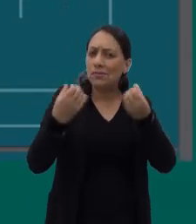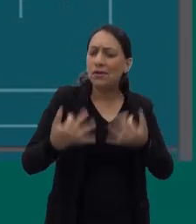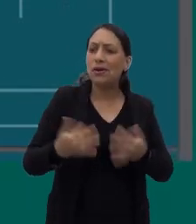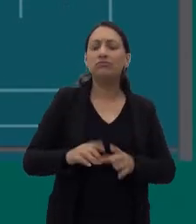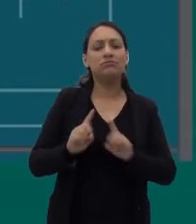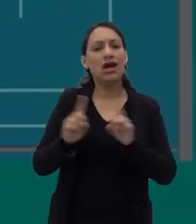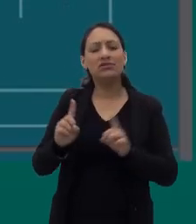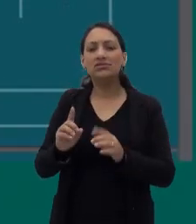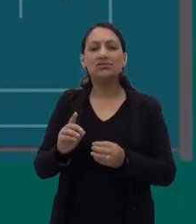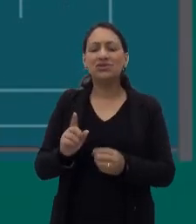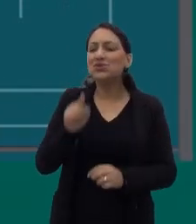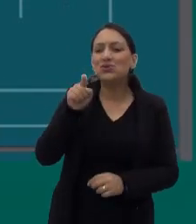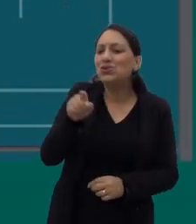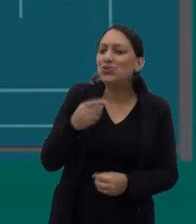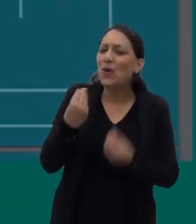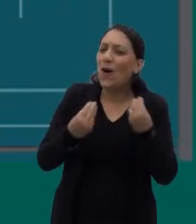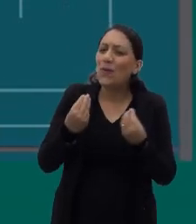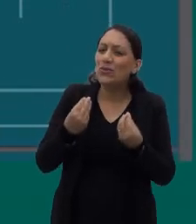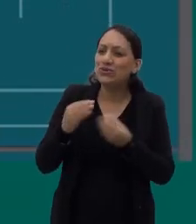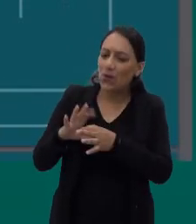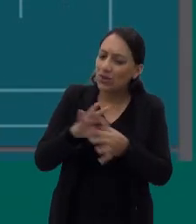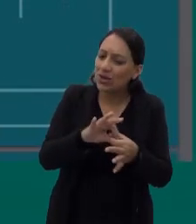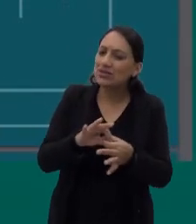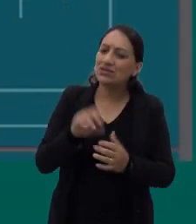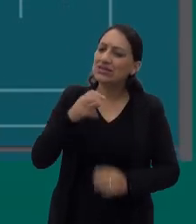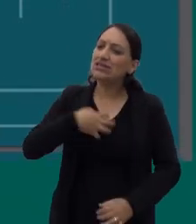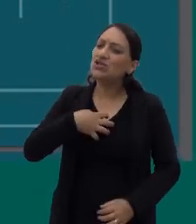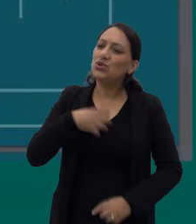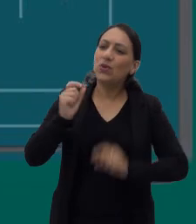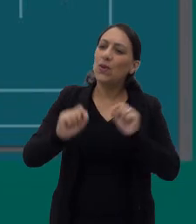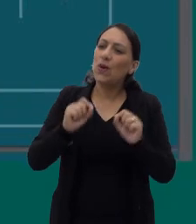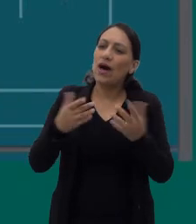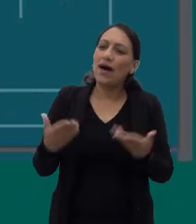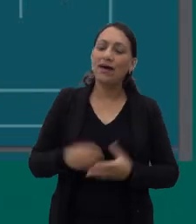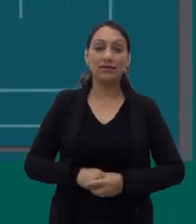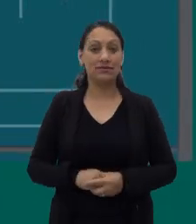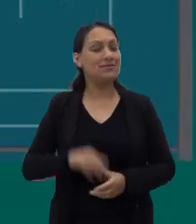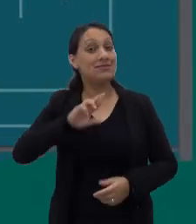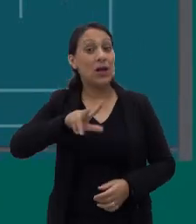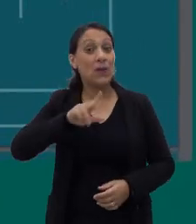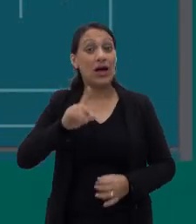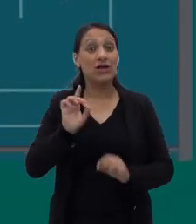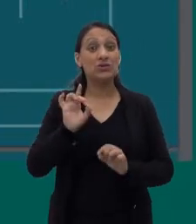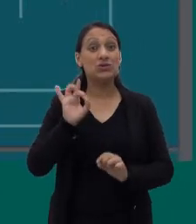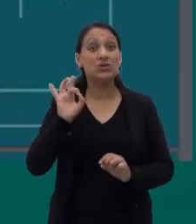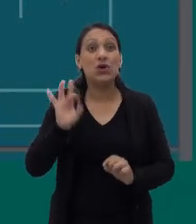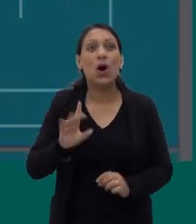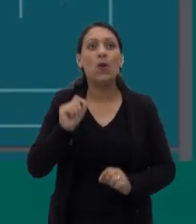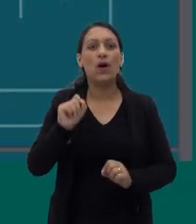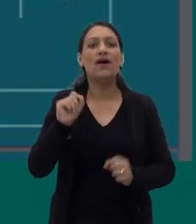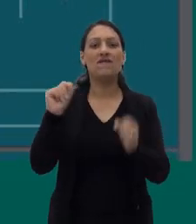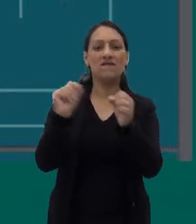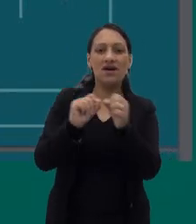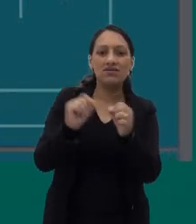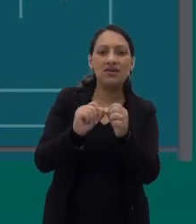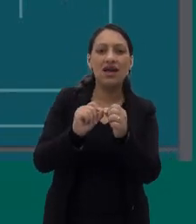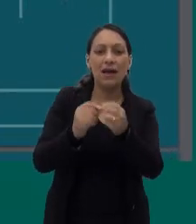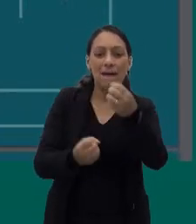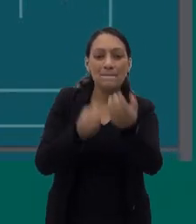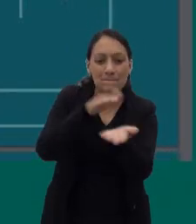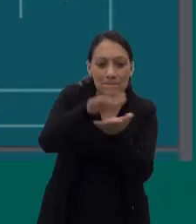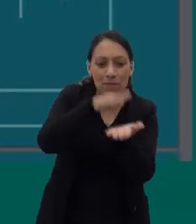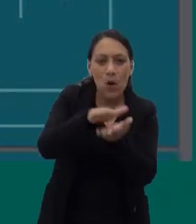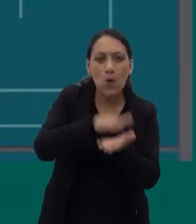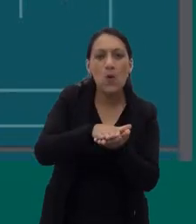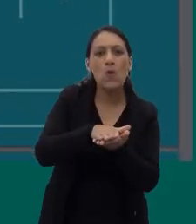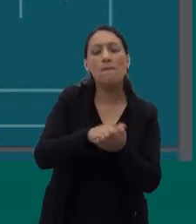nesse contexto, né, e como tu te sentiu, e pra ti, assim, não é sobre fazer e produzir algo, é sobre sentir, é